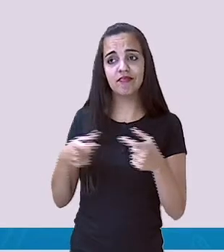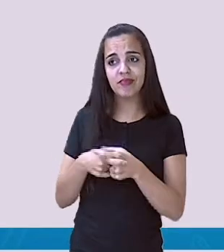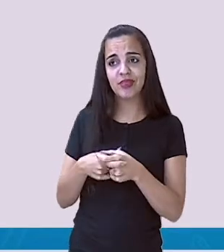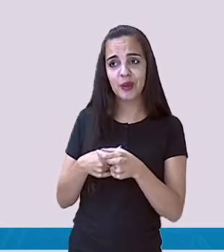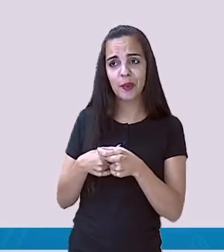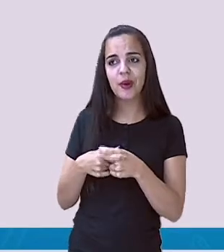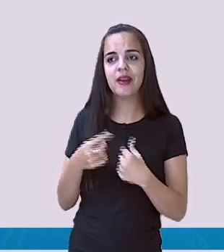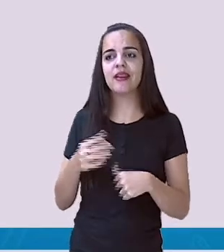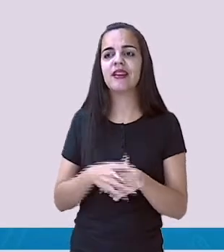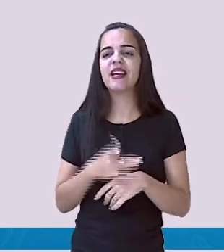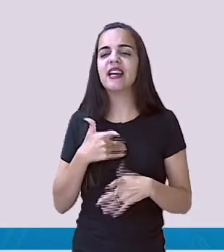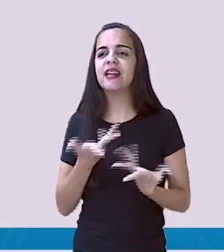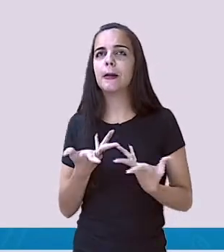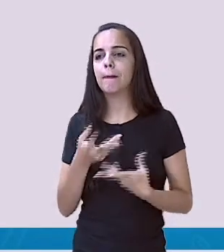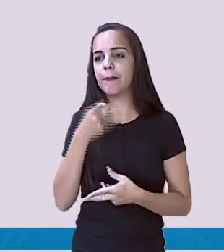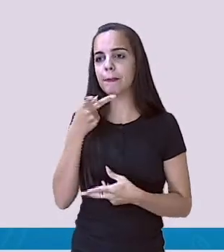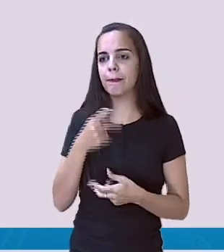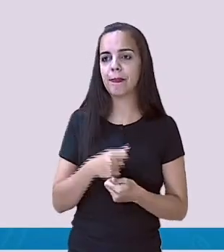menores, elas são